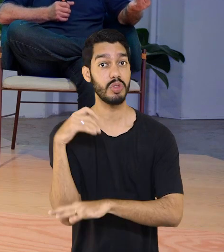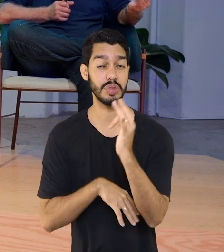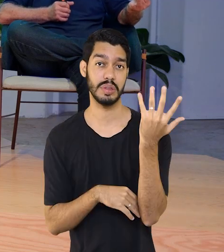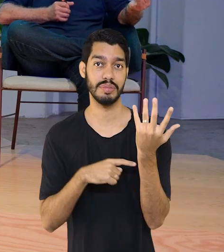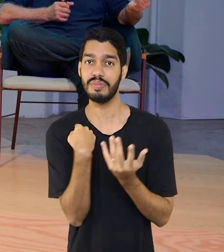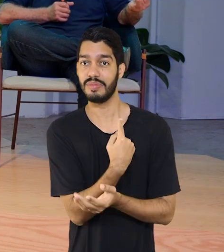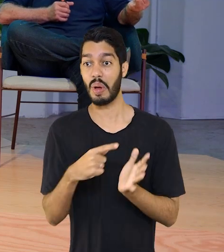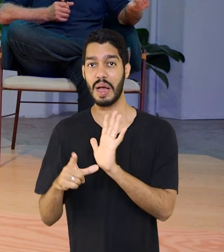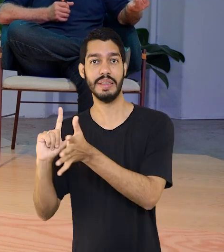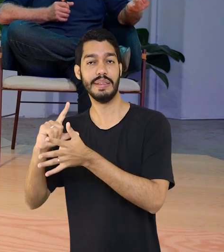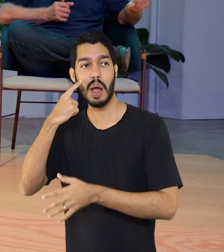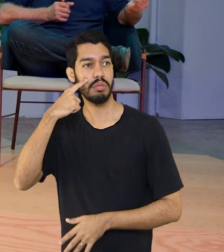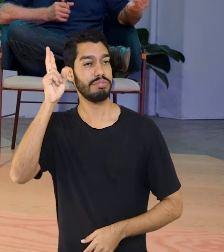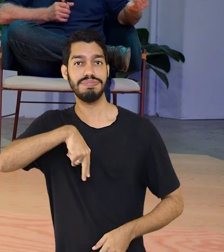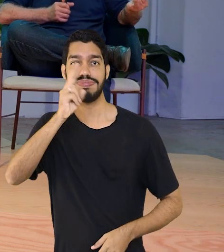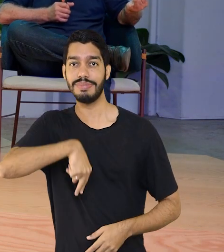Eu nunca tinha visto isso.